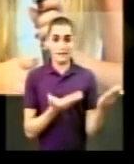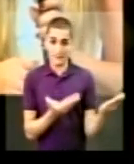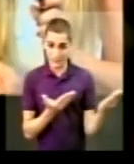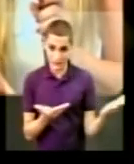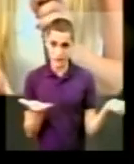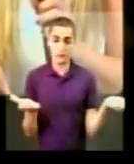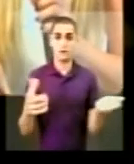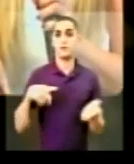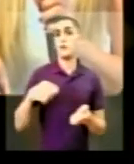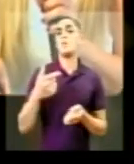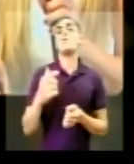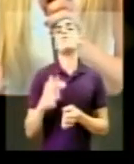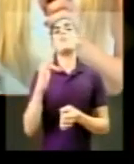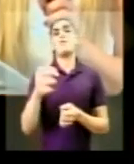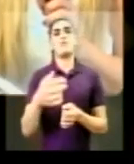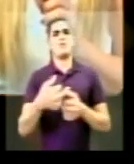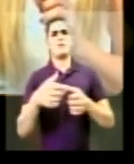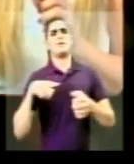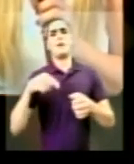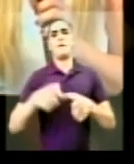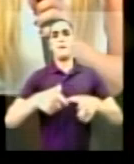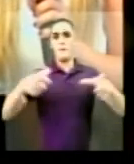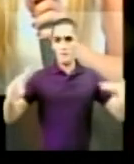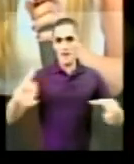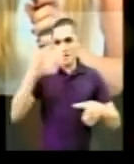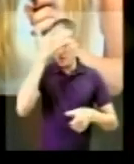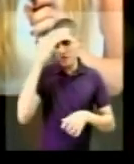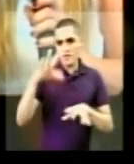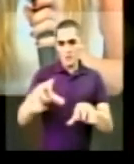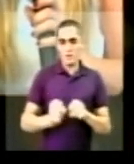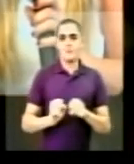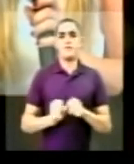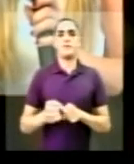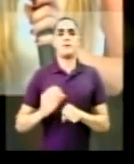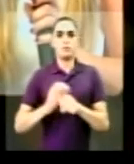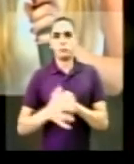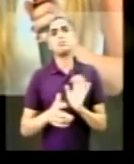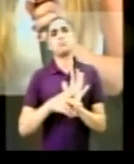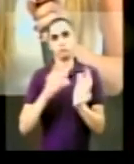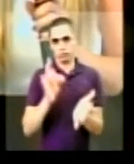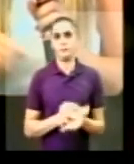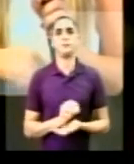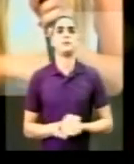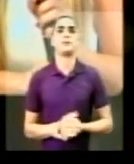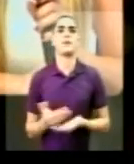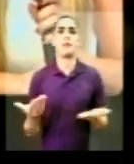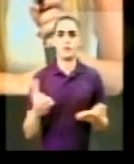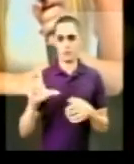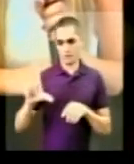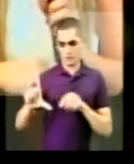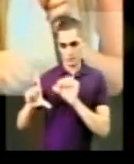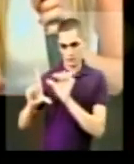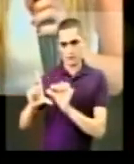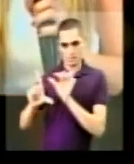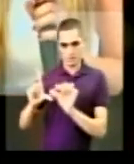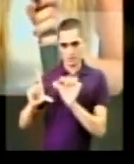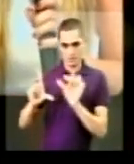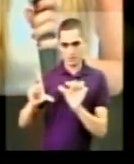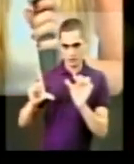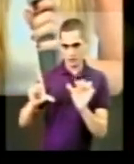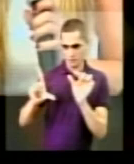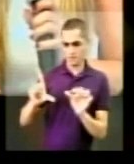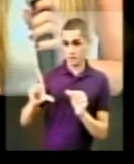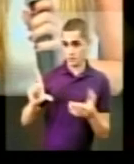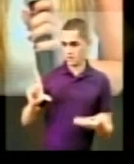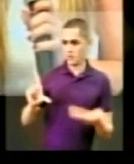essa positividade ela é proporcional ao número de notificados. Em relação aos casos leves, vocês podem ver